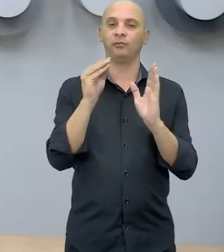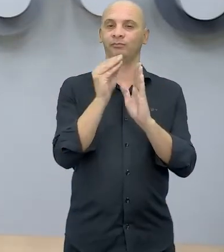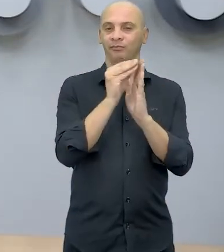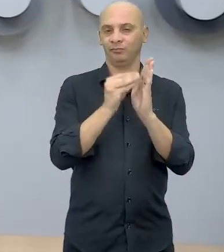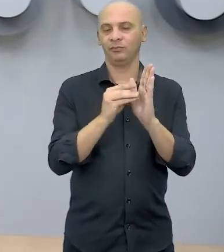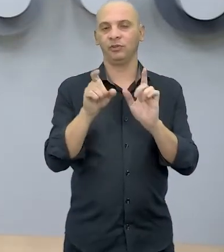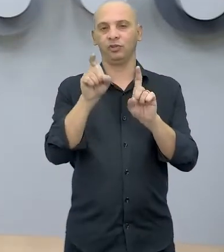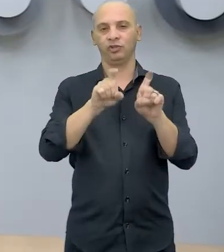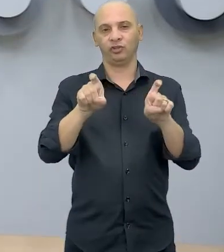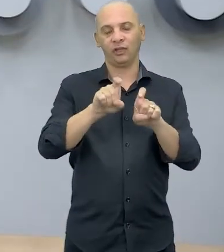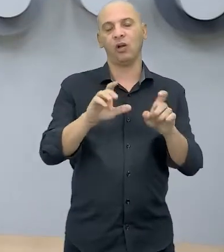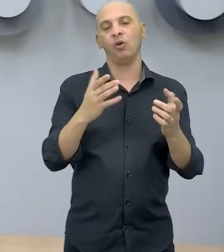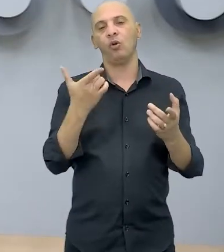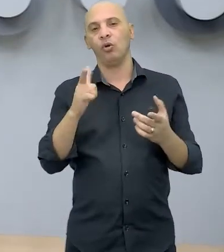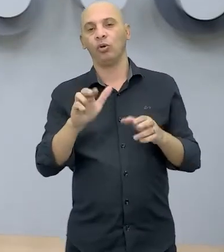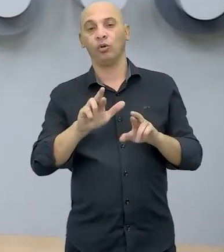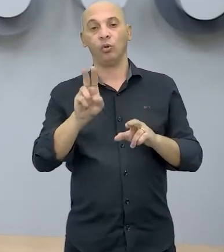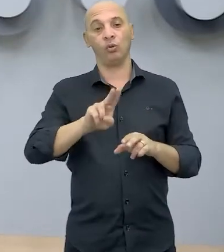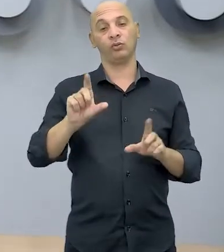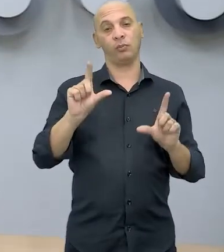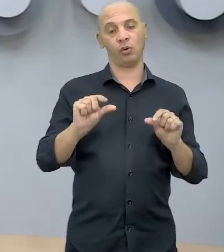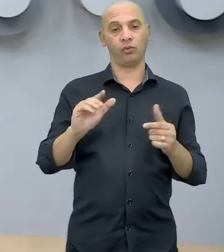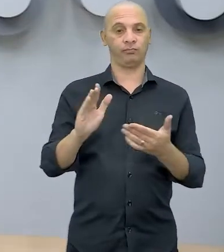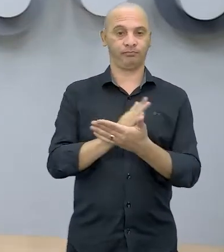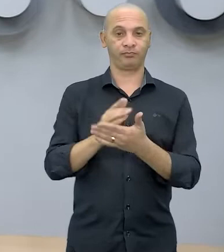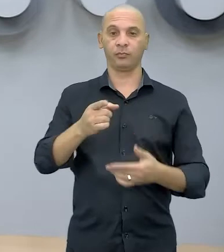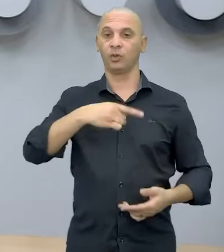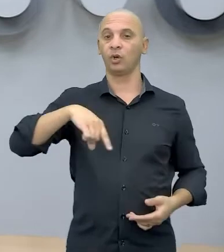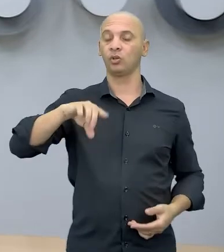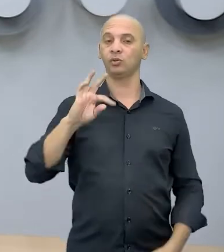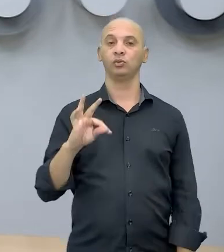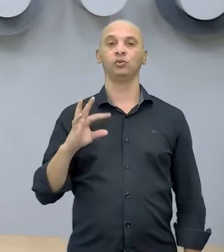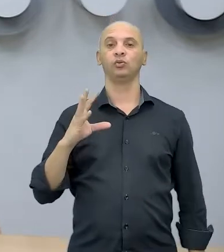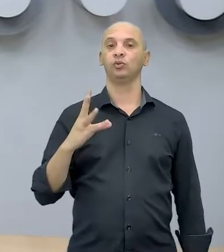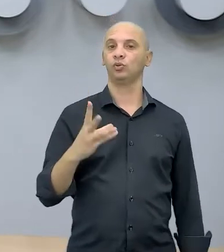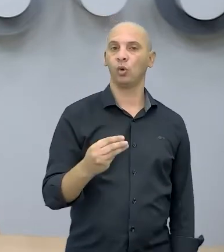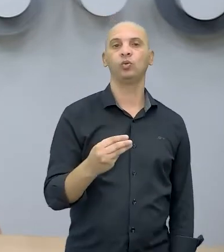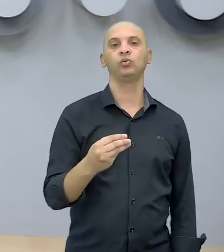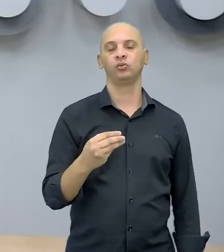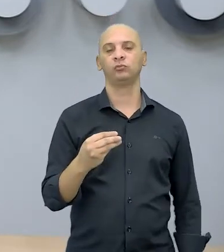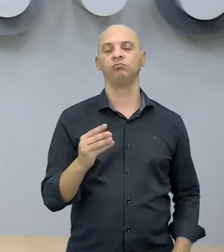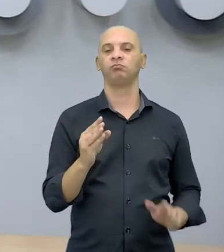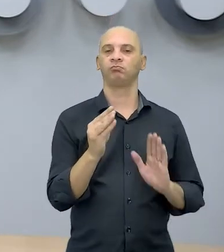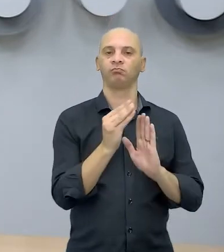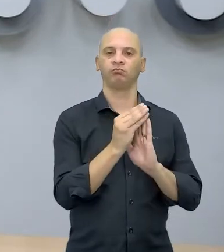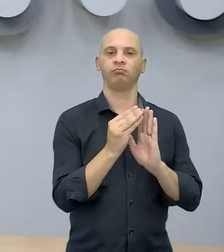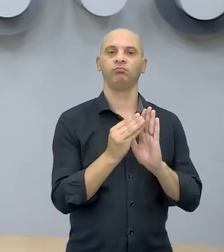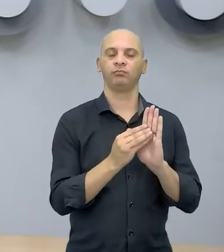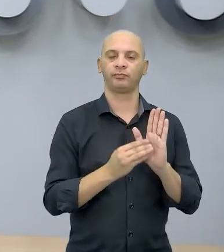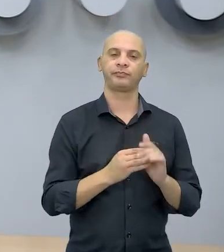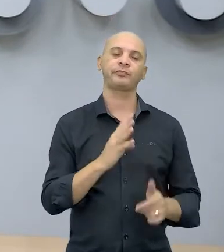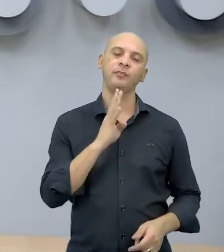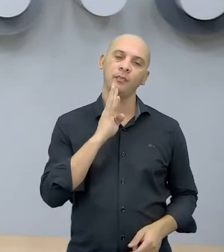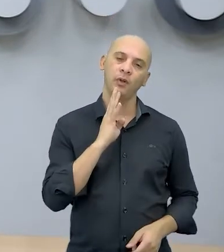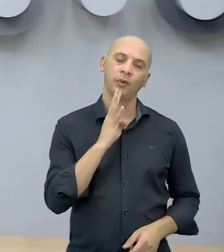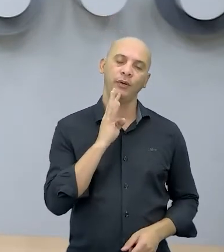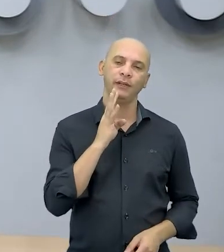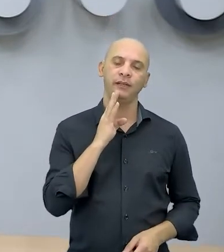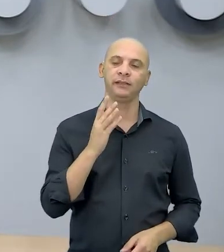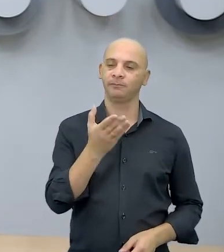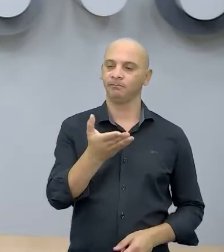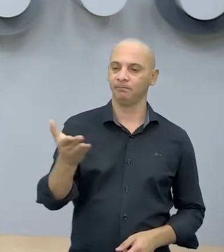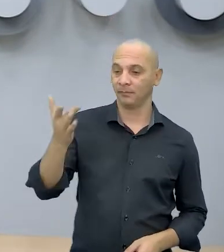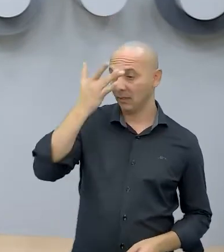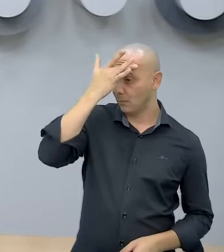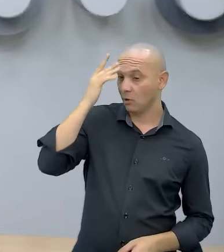ou menos uso, mas de alguma forma estamos todos inseridos, né? Conhecemos pessoas que estão